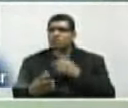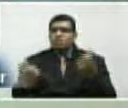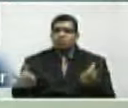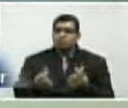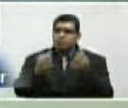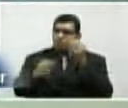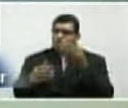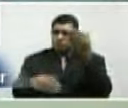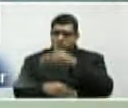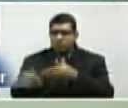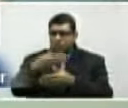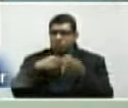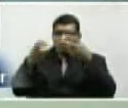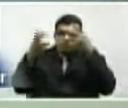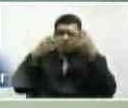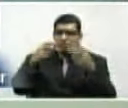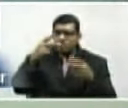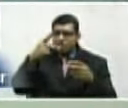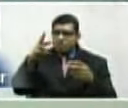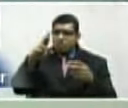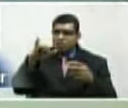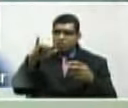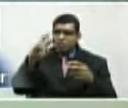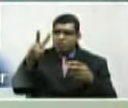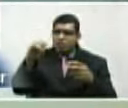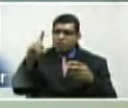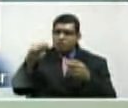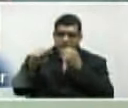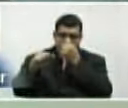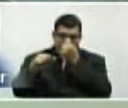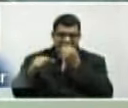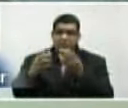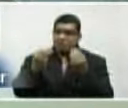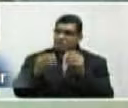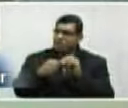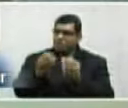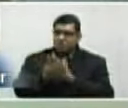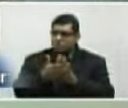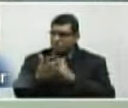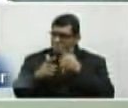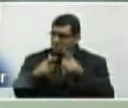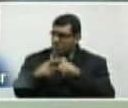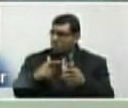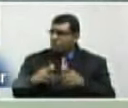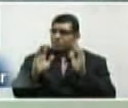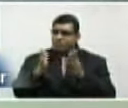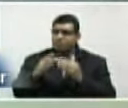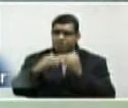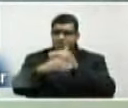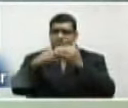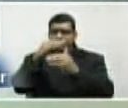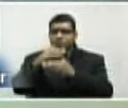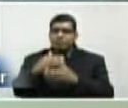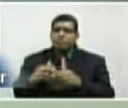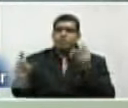público é canalizado para interesses privados e para interesses eleitorais muitas vezes. E a forma de